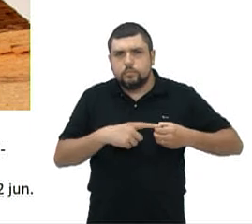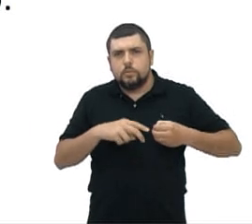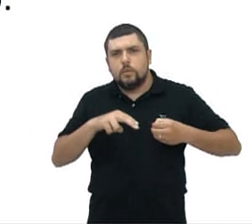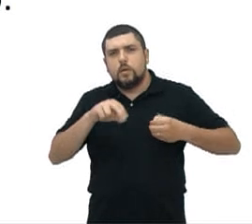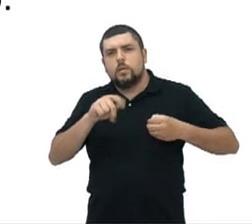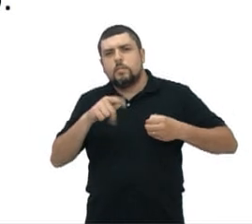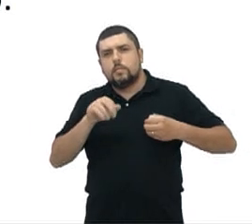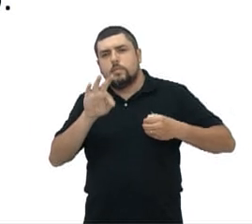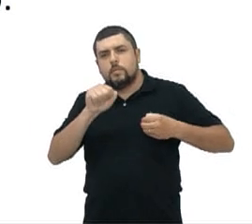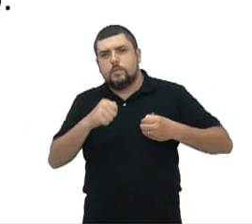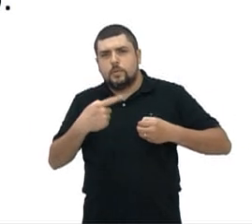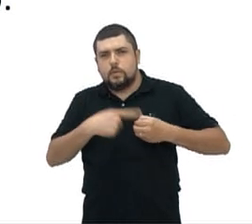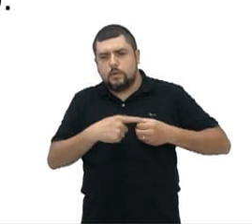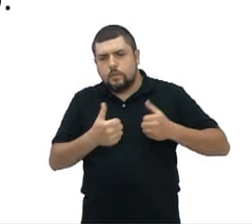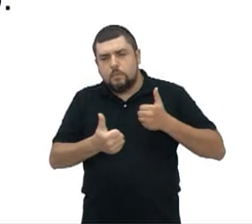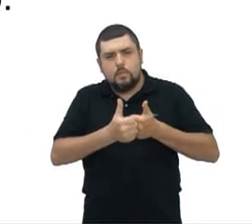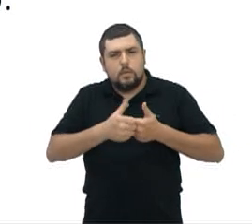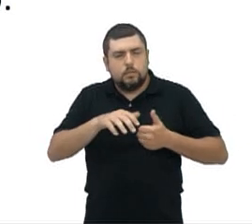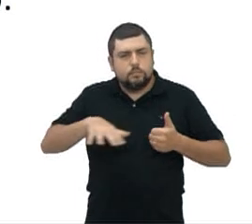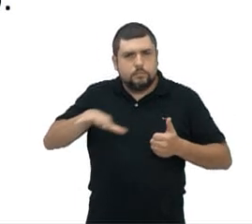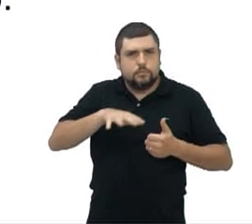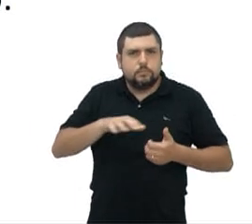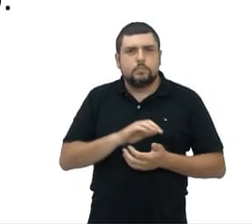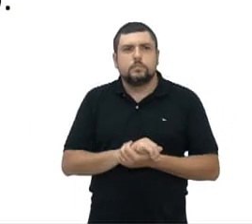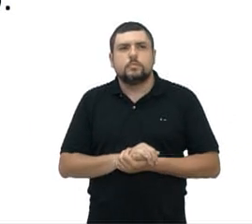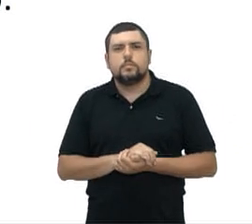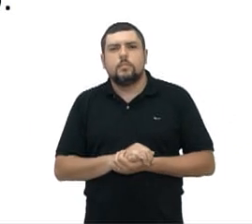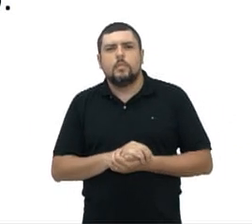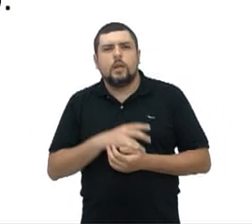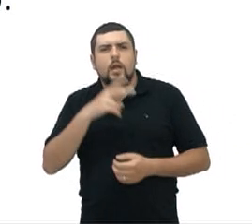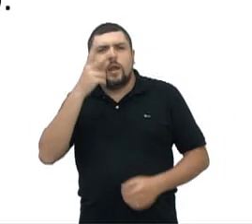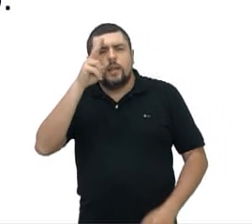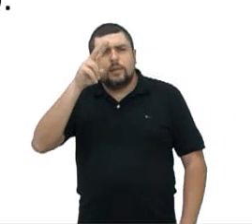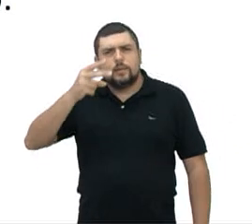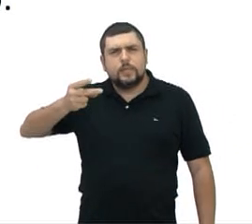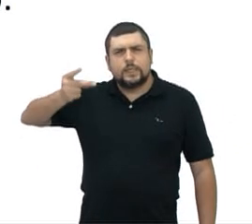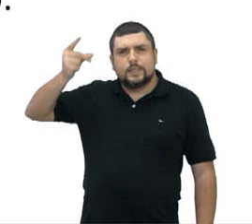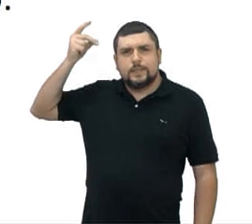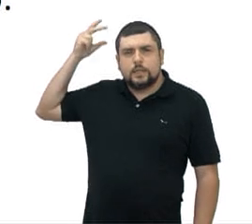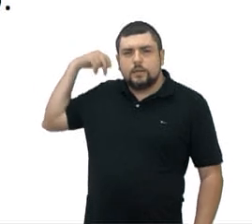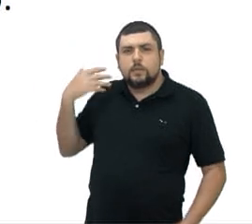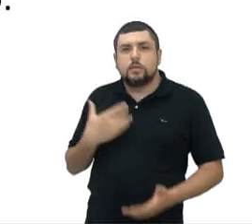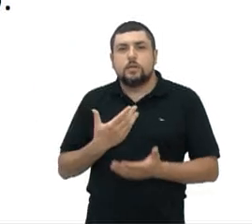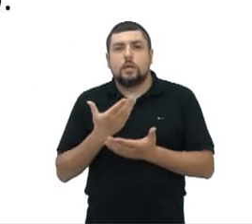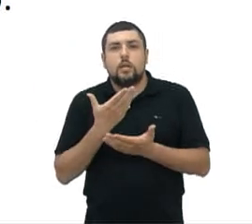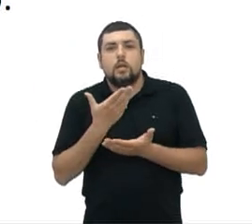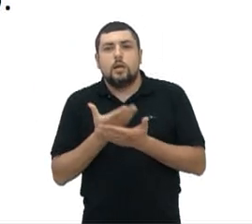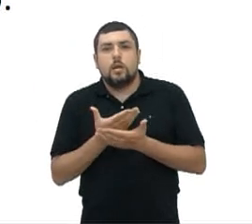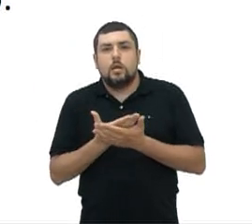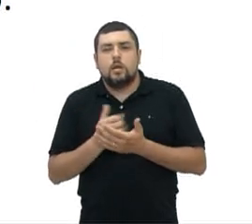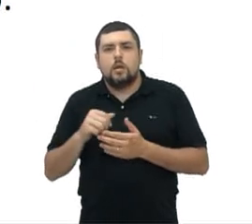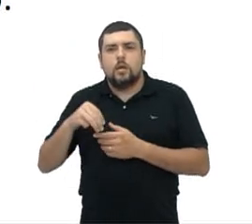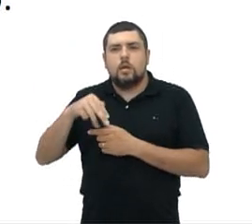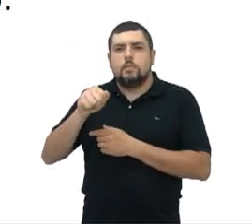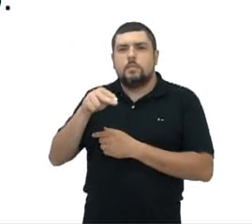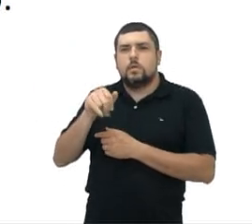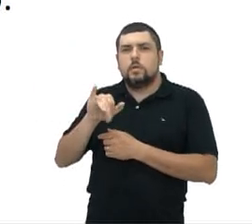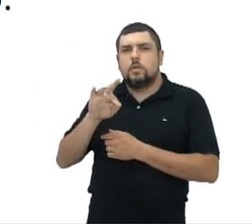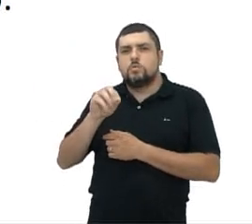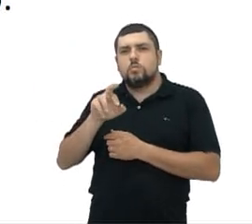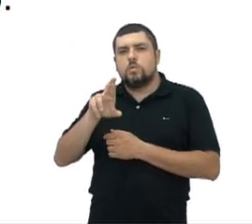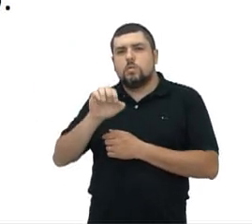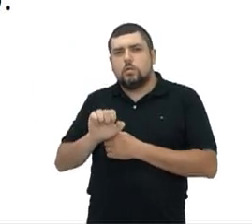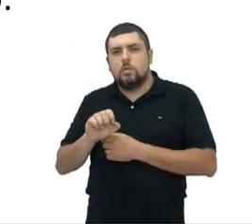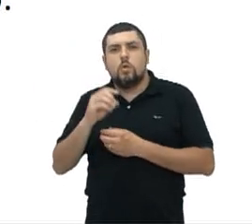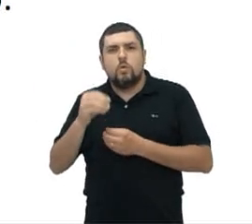Sudão. Lembra daquele desenho lá da nossa aula, né, onde está a Manitore esmagando os